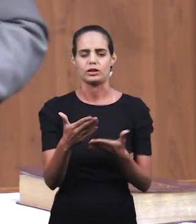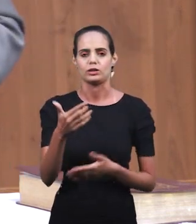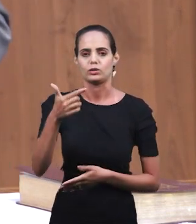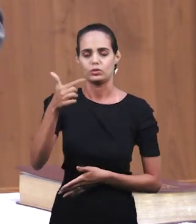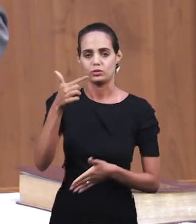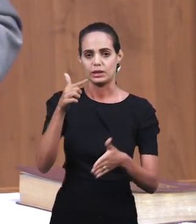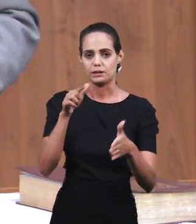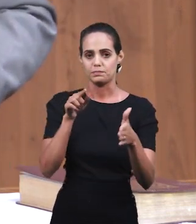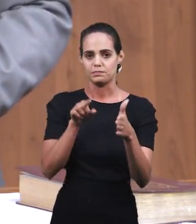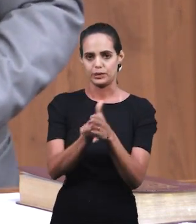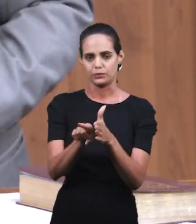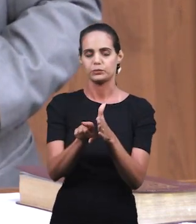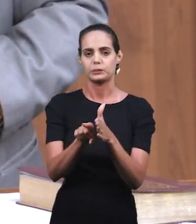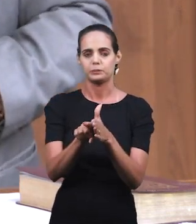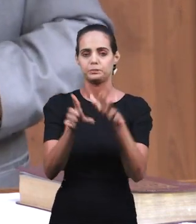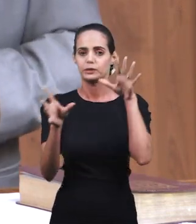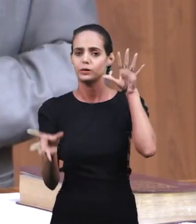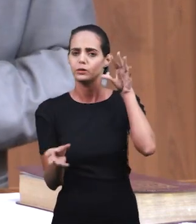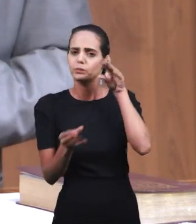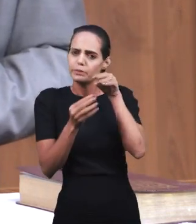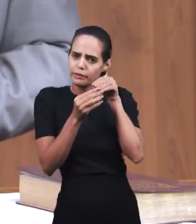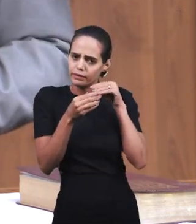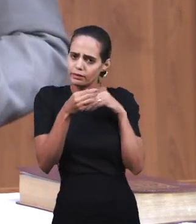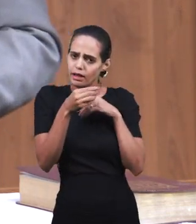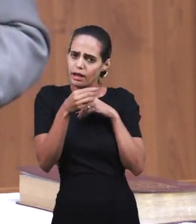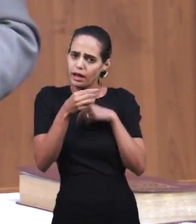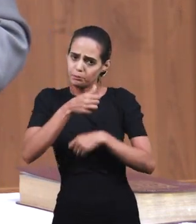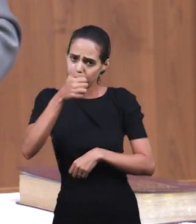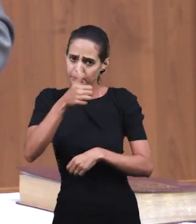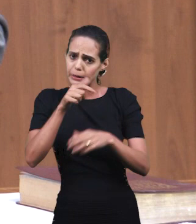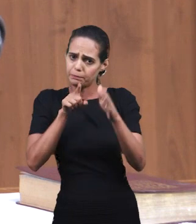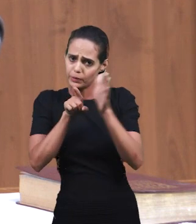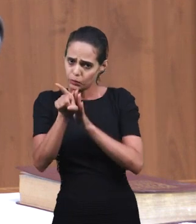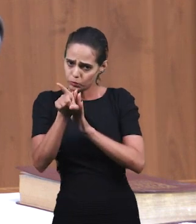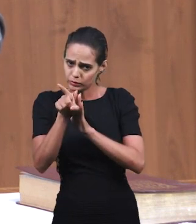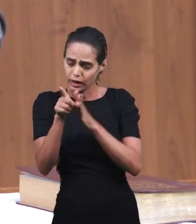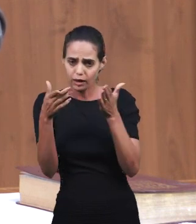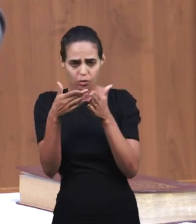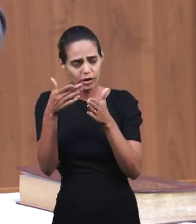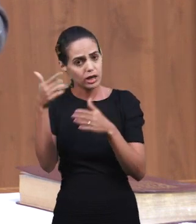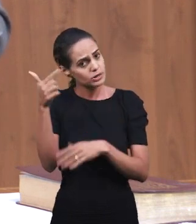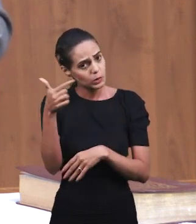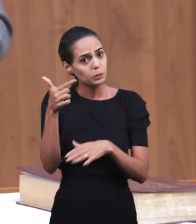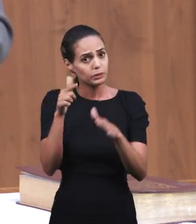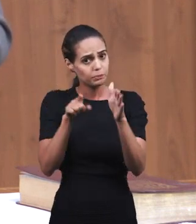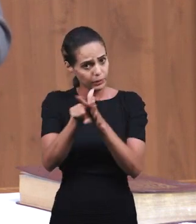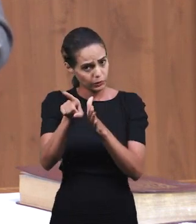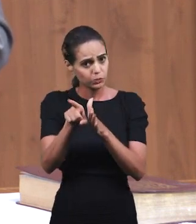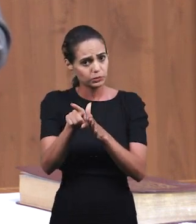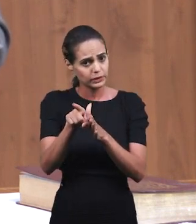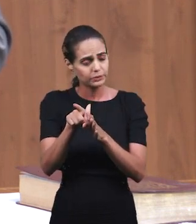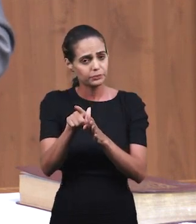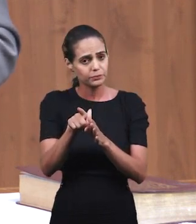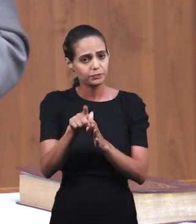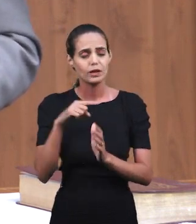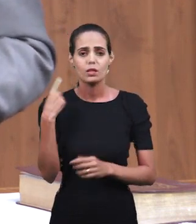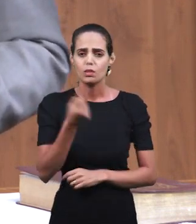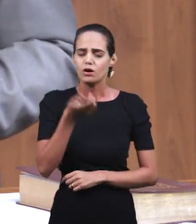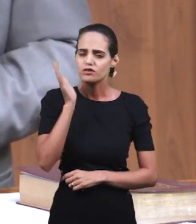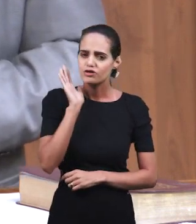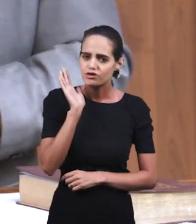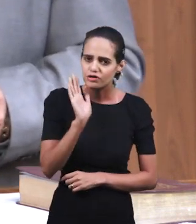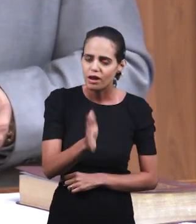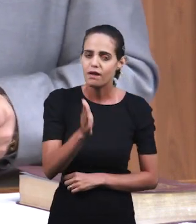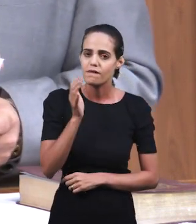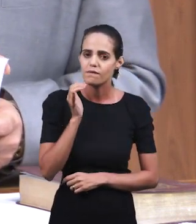2, que complementa a pergunta 1, né? Porque a pergunta 1 fala que nós já trouxemos aqui, né,